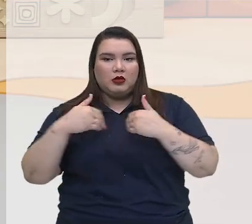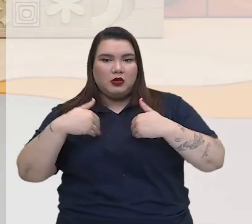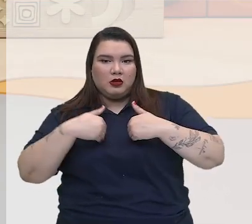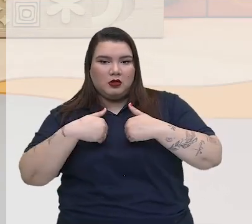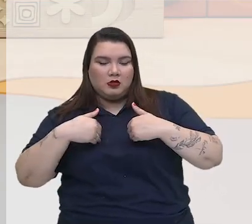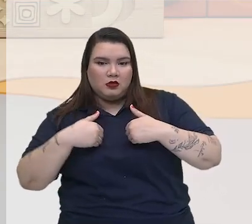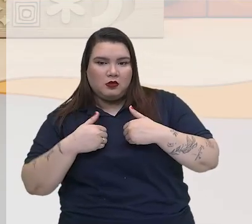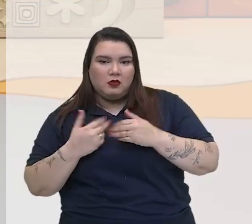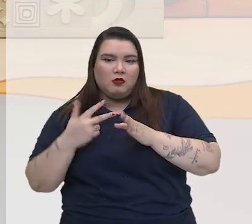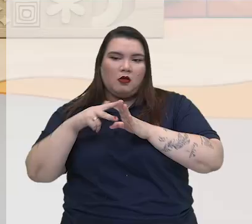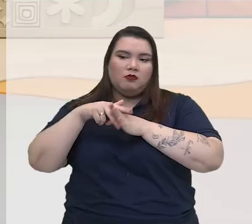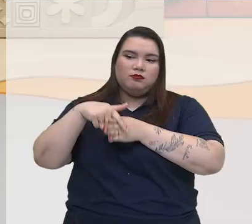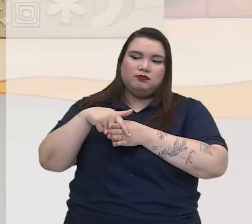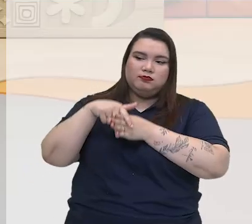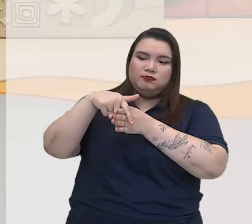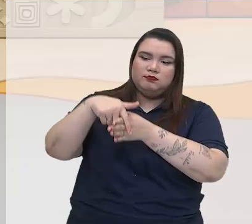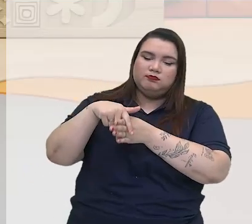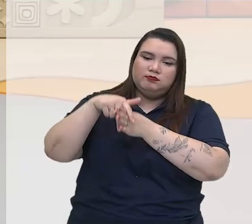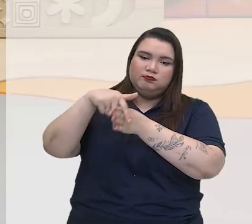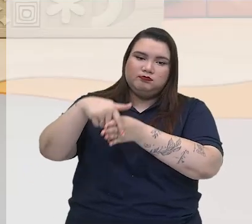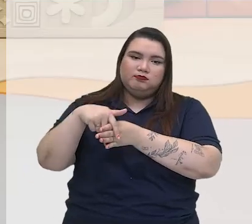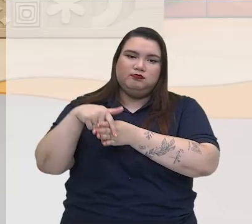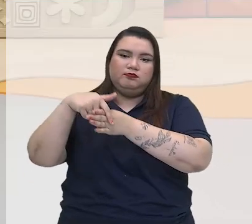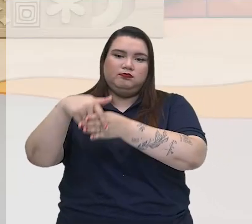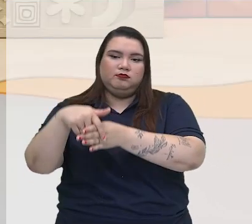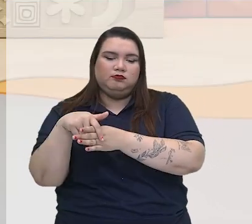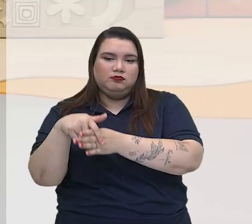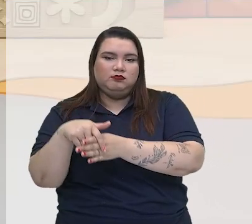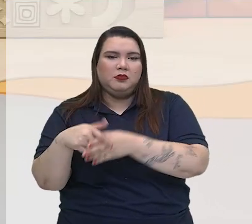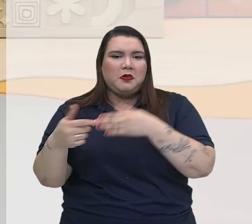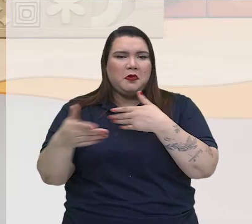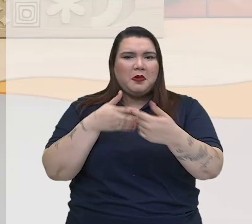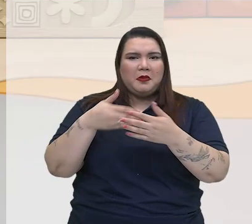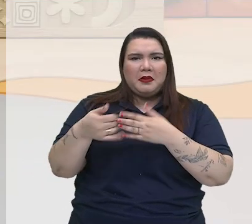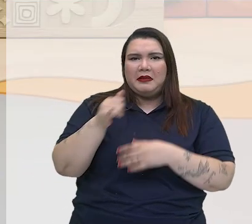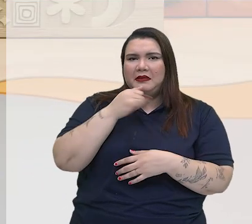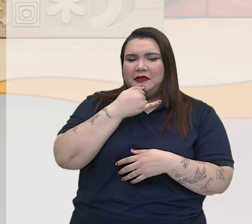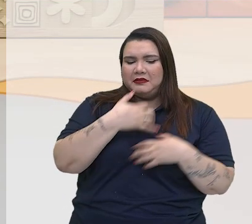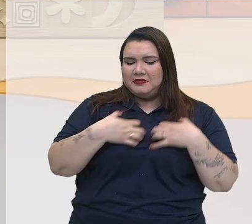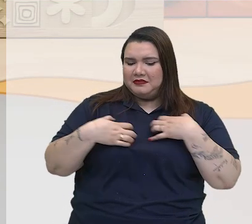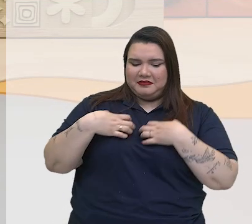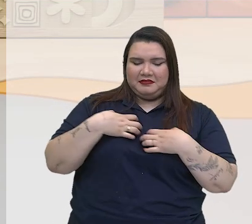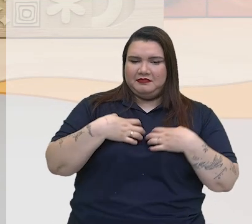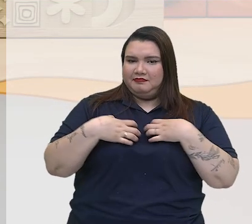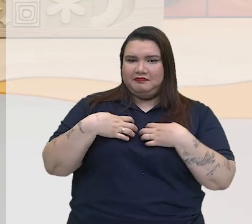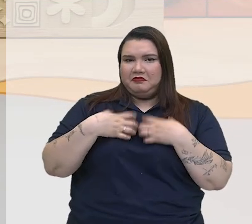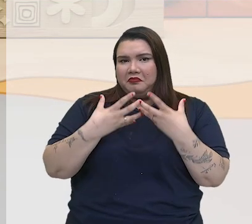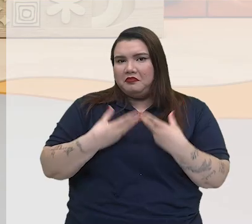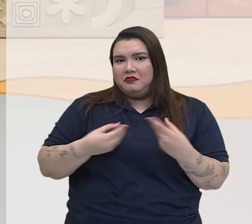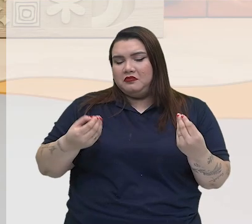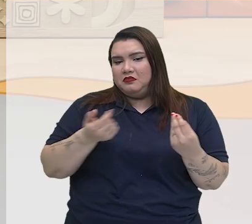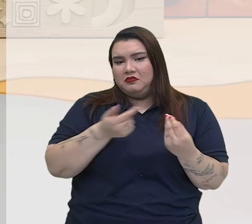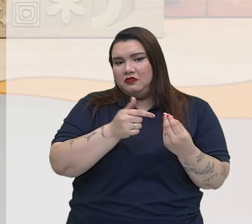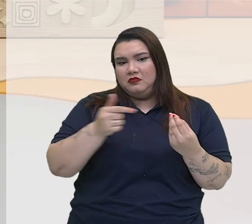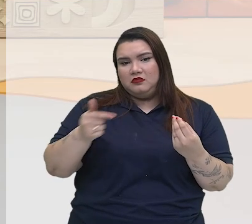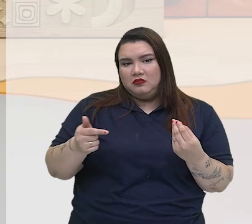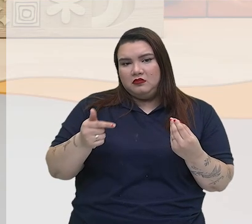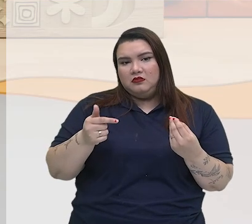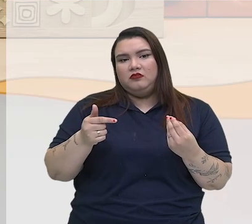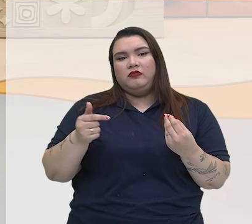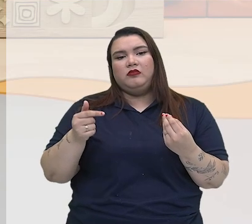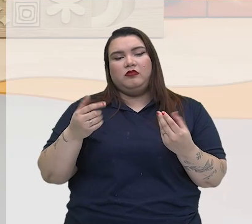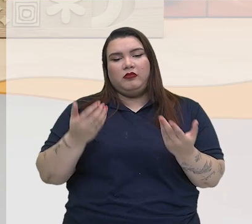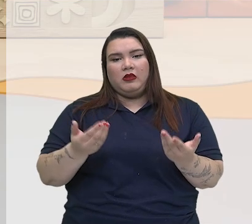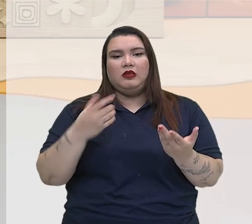na estrada a poeira levantar. Qualquer tristeza que for, não vai passar. Do mato